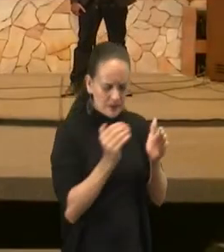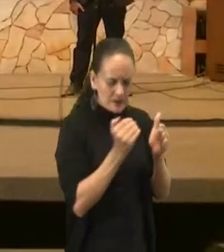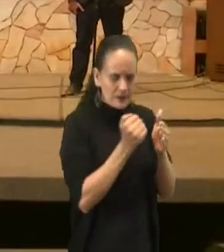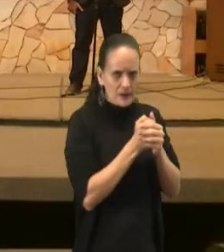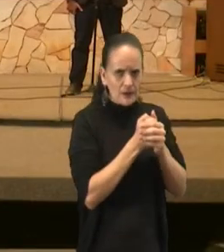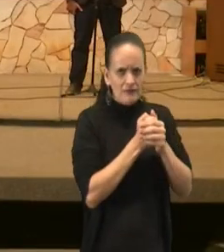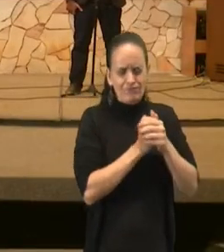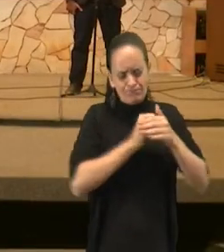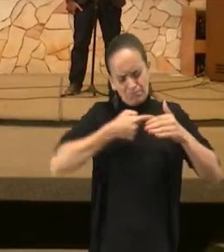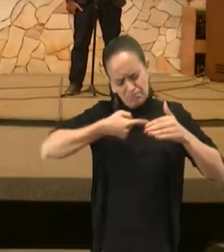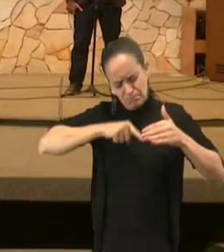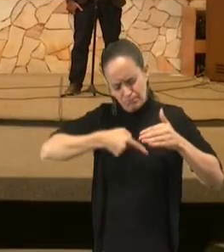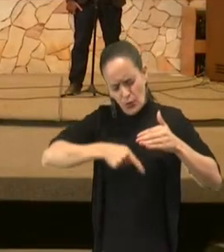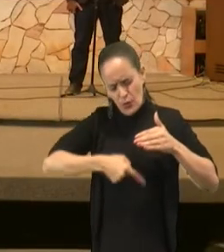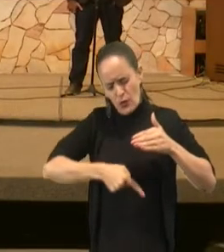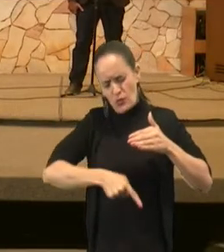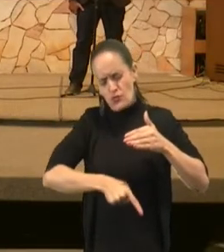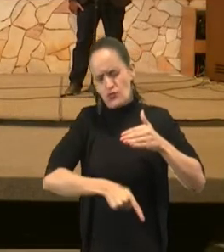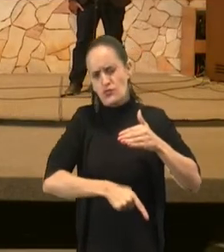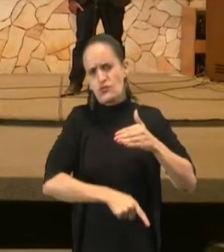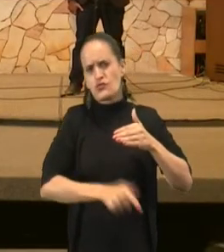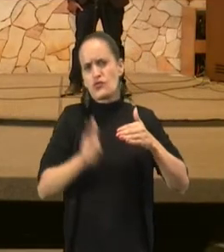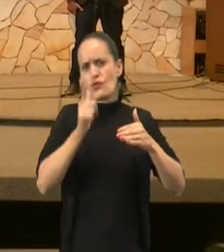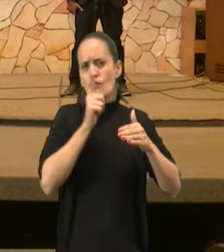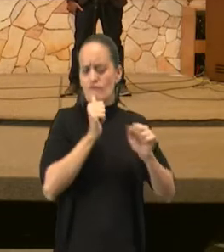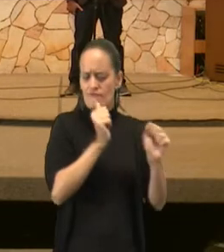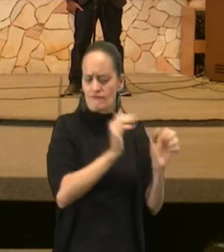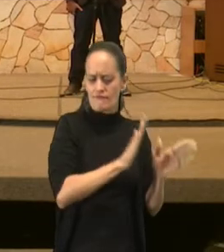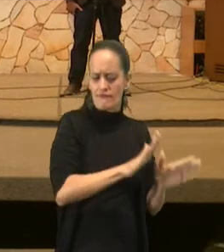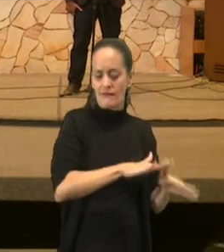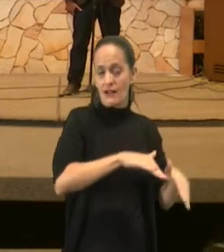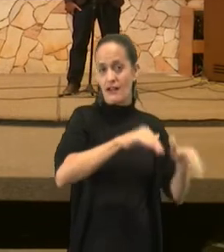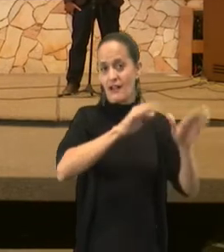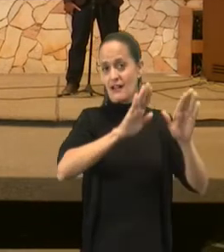habitar nos extremos do